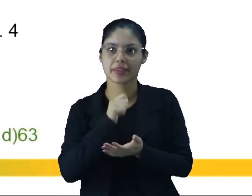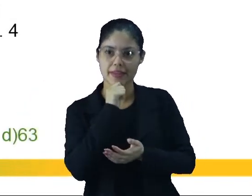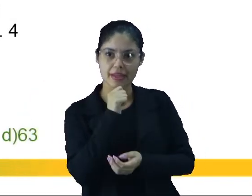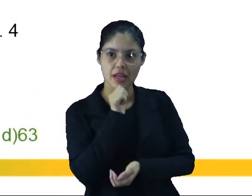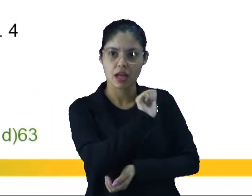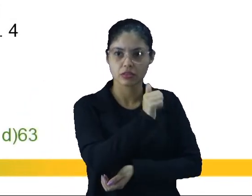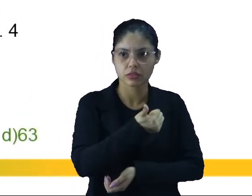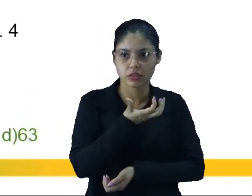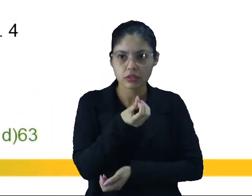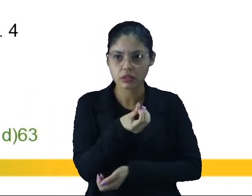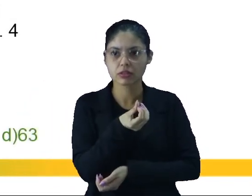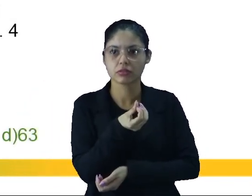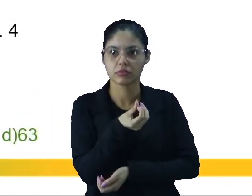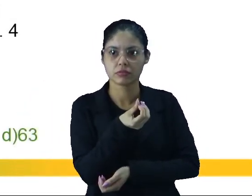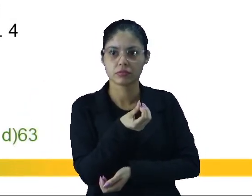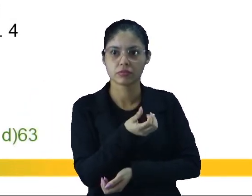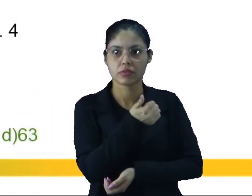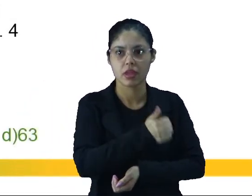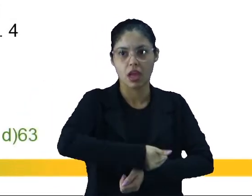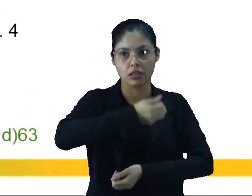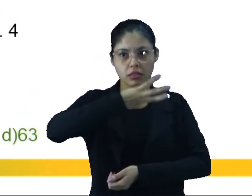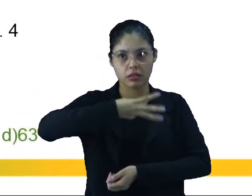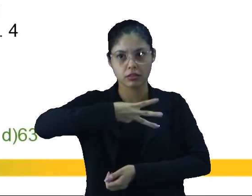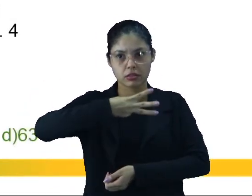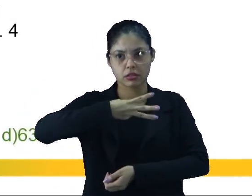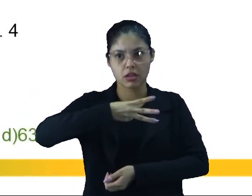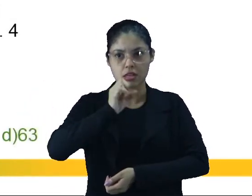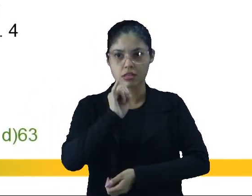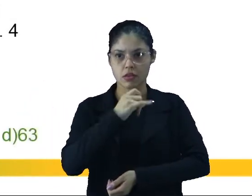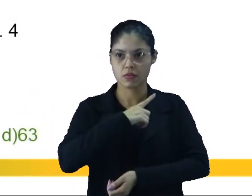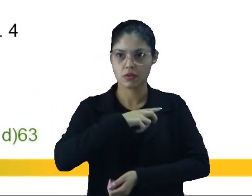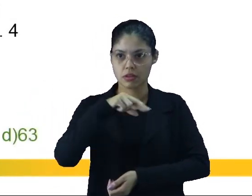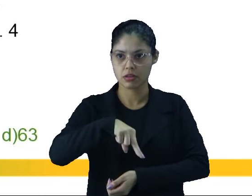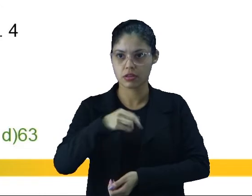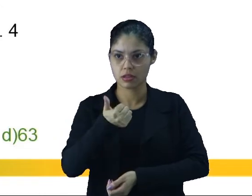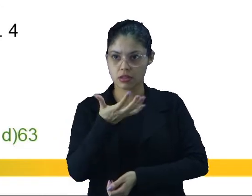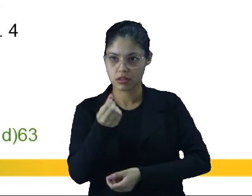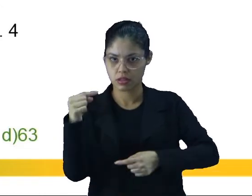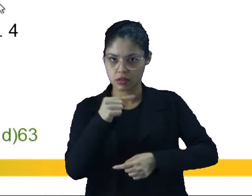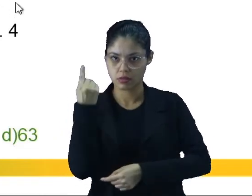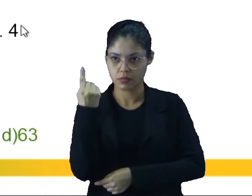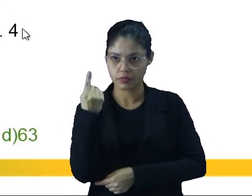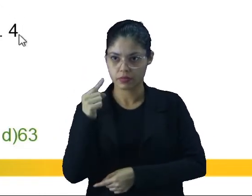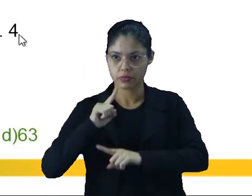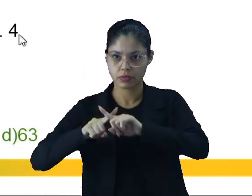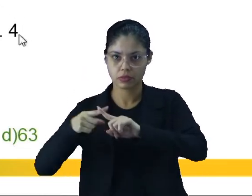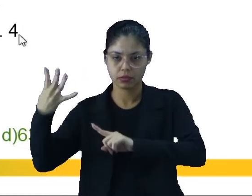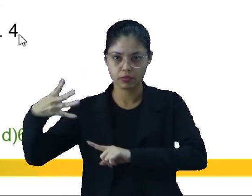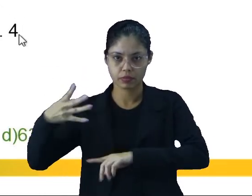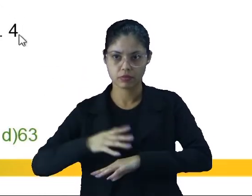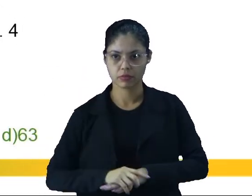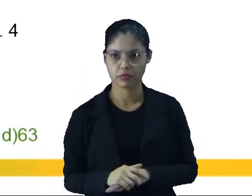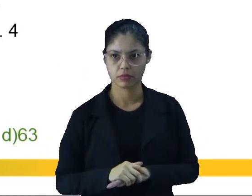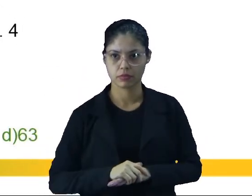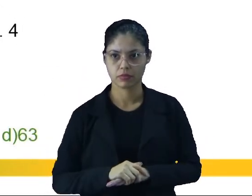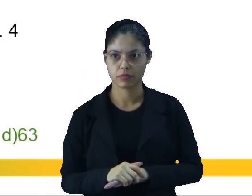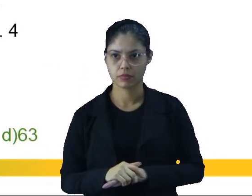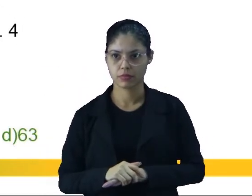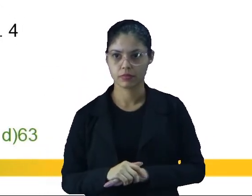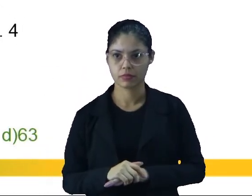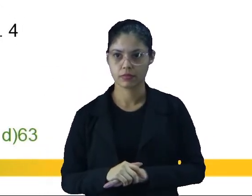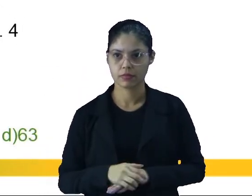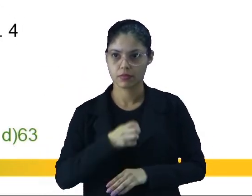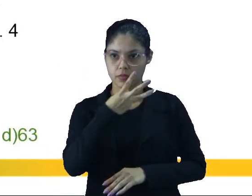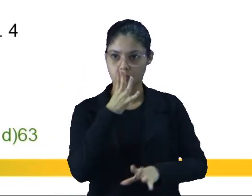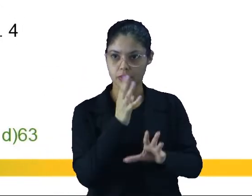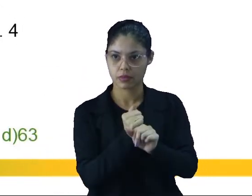quero A16. A1 é 3. Se o N é 16 menos 1 vezes a razão, que é 4.